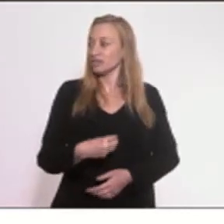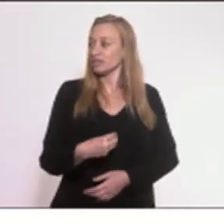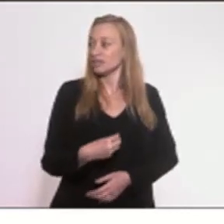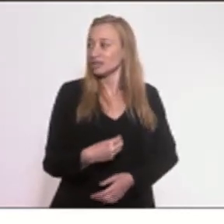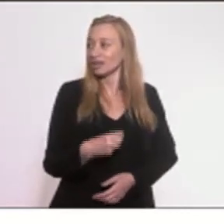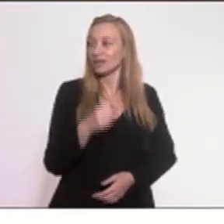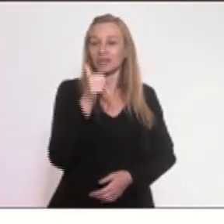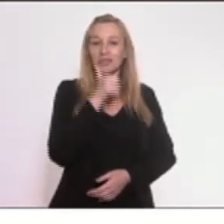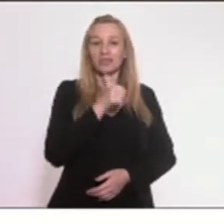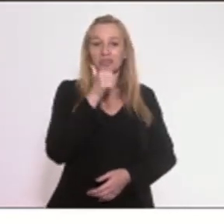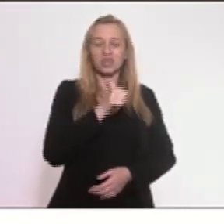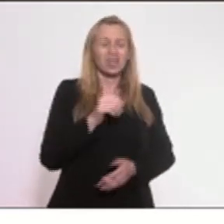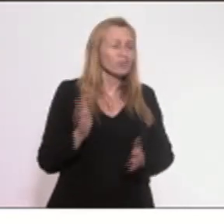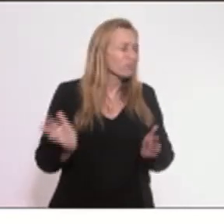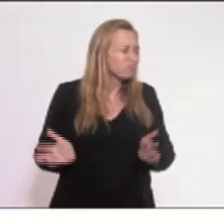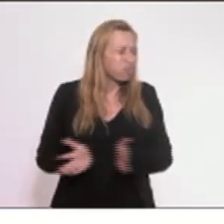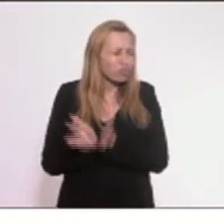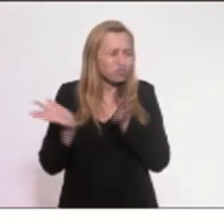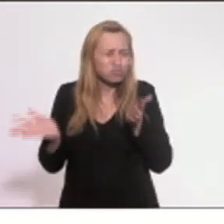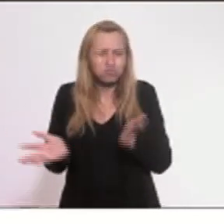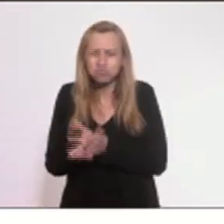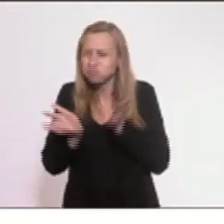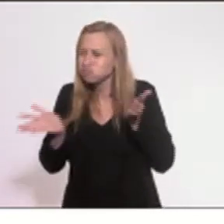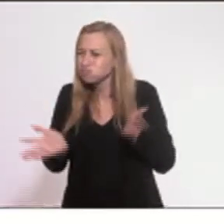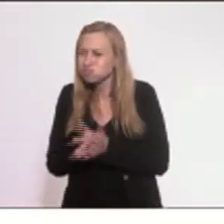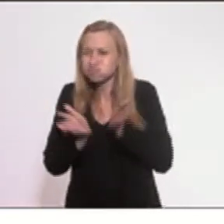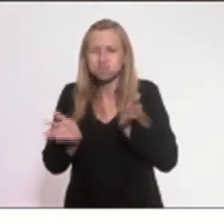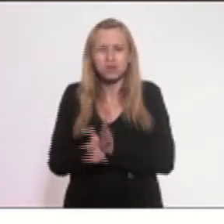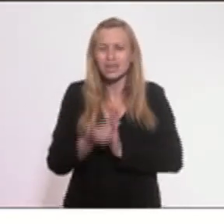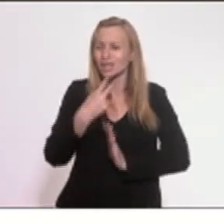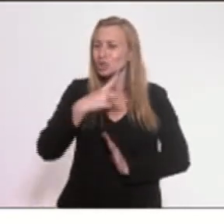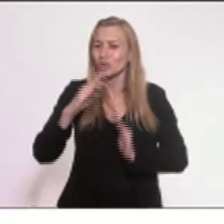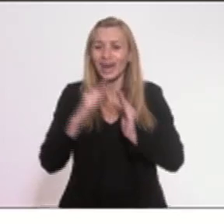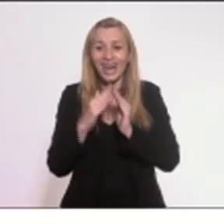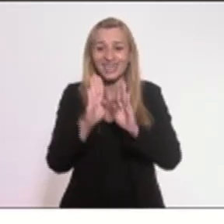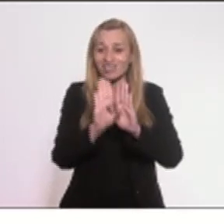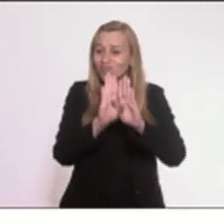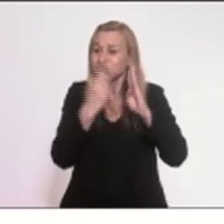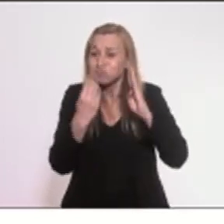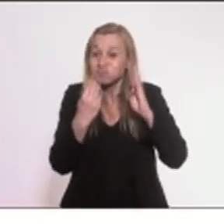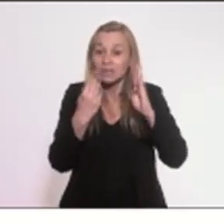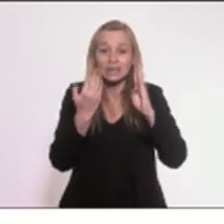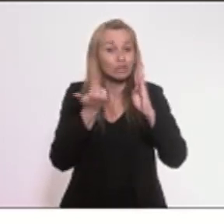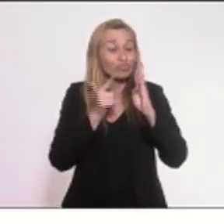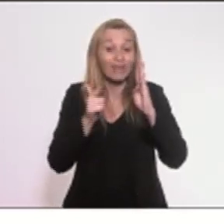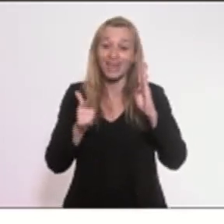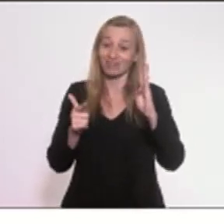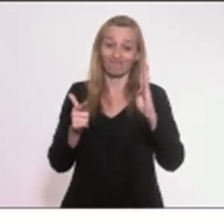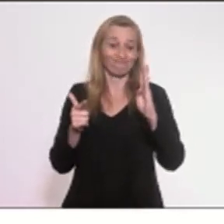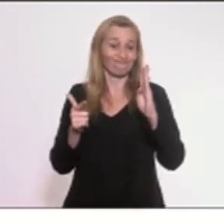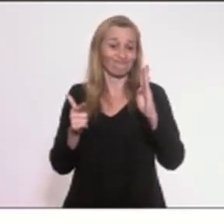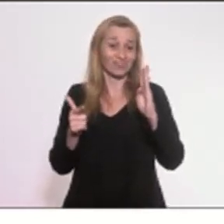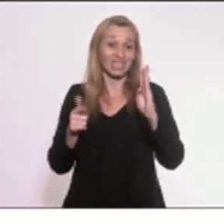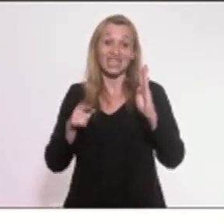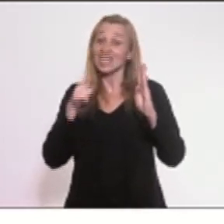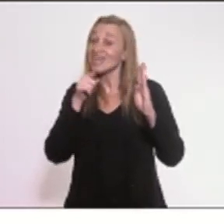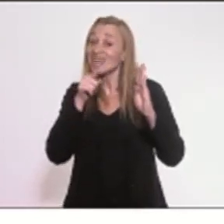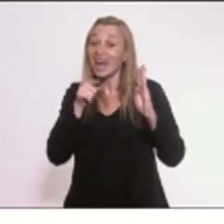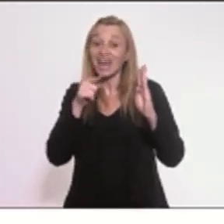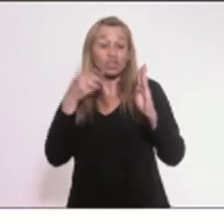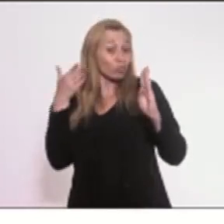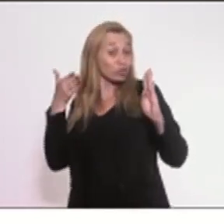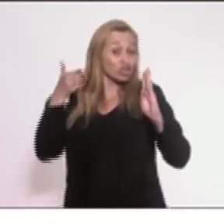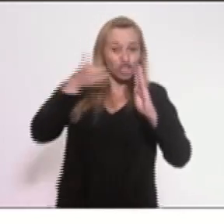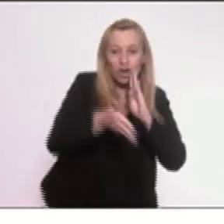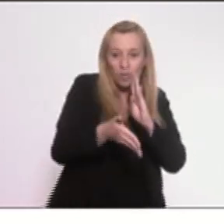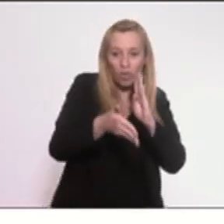mulher extremamente empobrecida, que na sua casa não tem porta. E lá não chegou o serviço